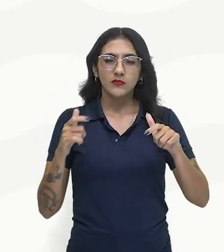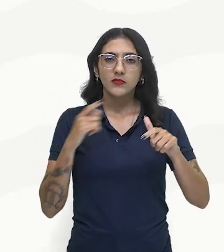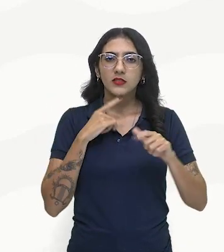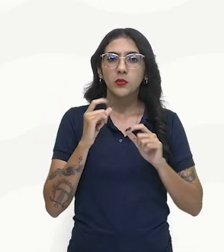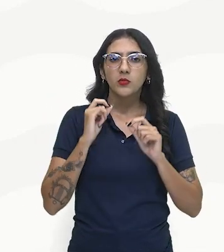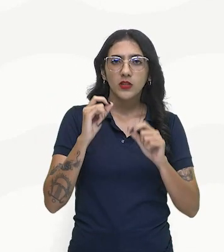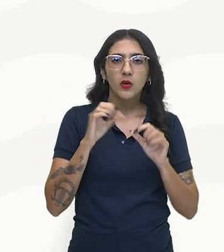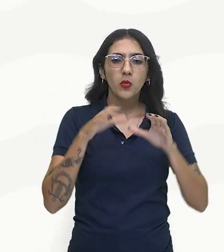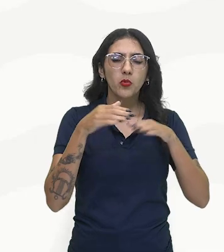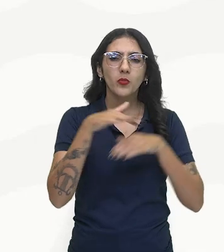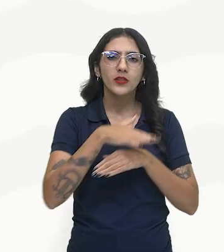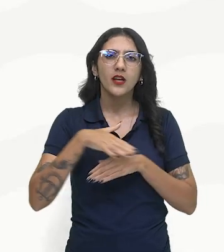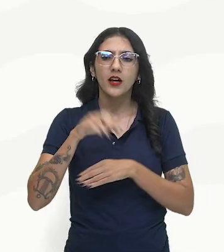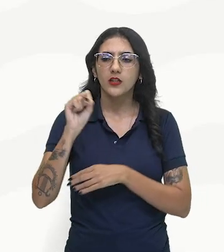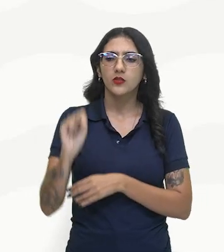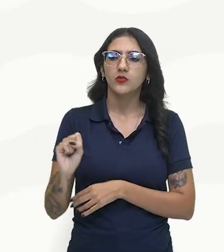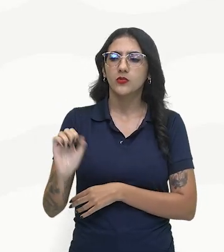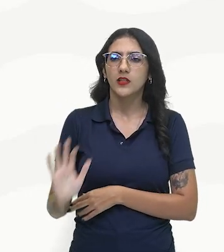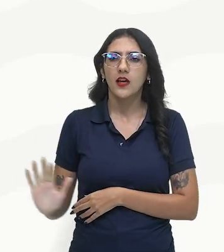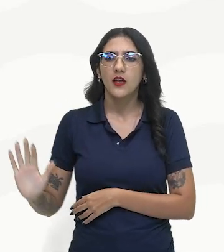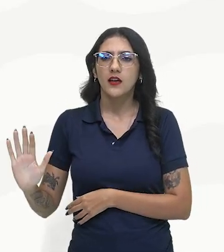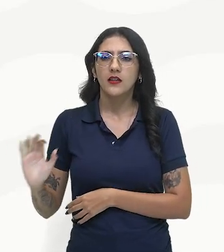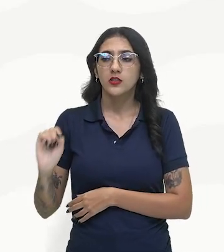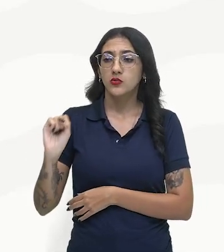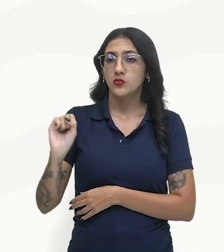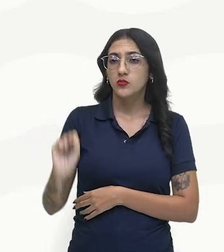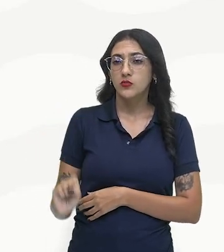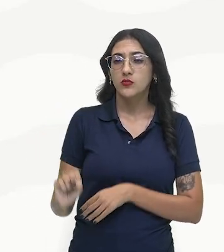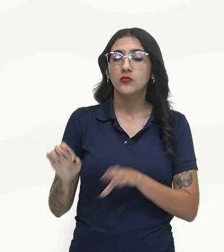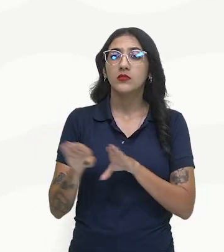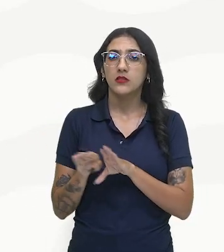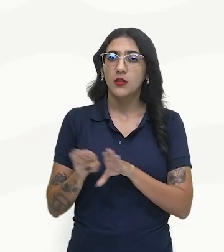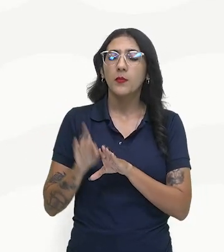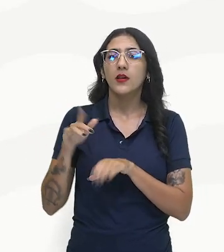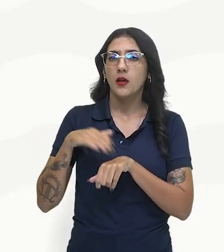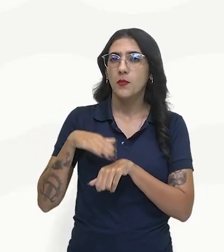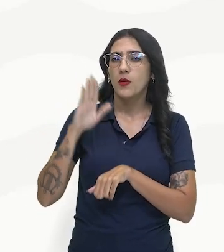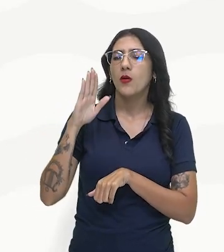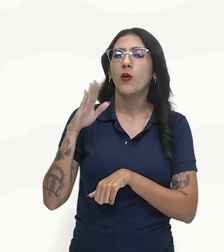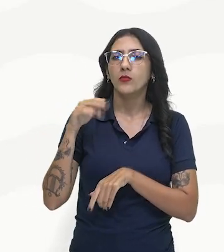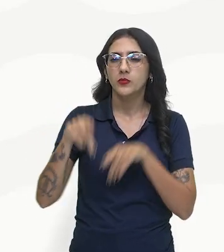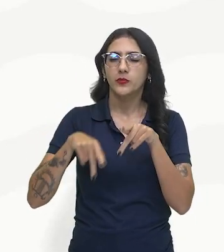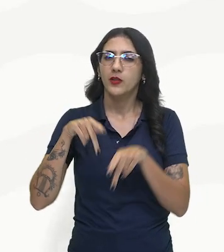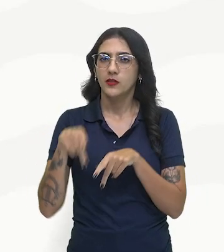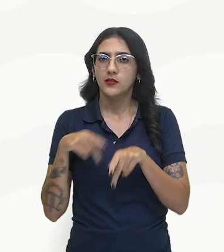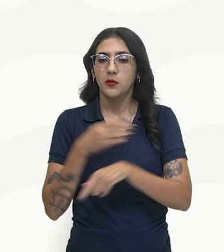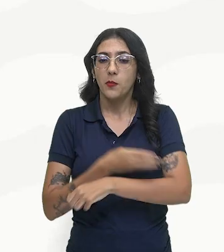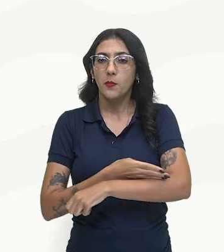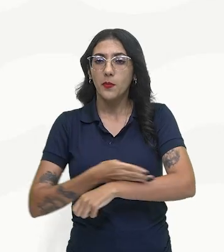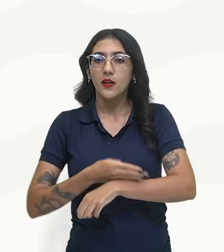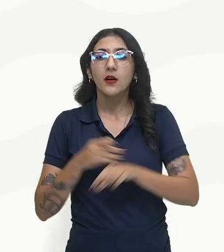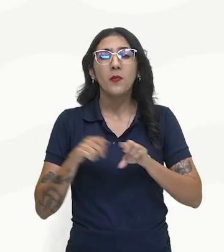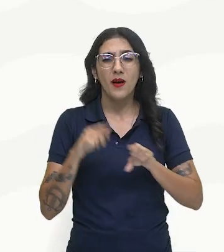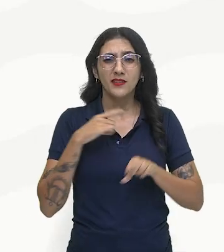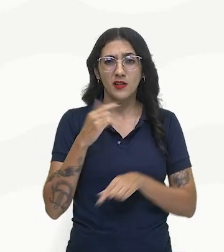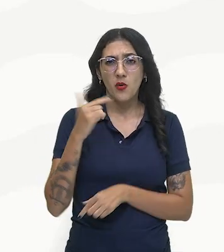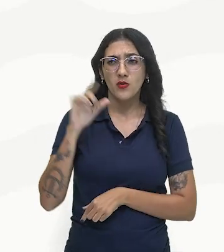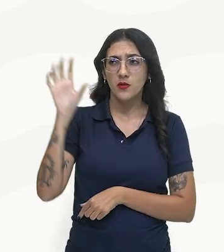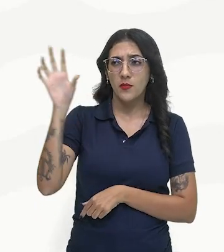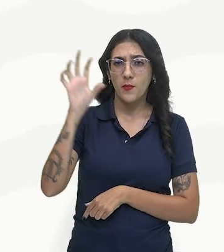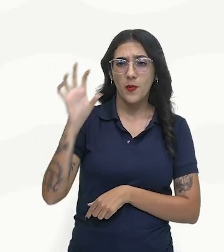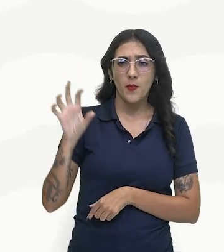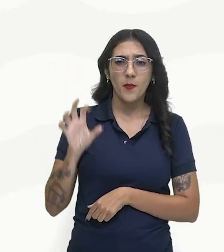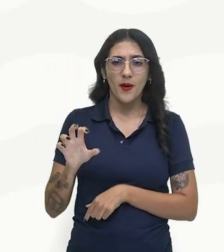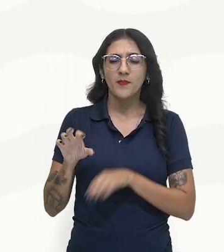comunidades das regiões Sudeste, Sul, que tem realmente uma grande maioria da população branca, mas a gente também tem as outras regiões, e mesmo na